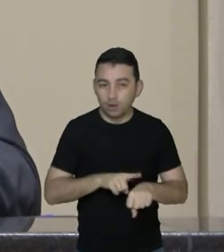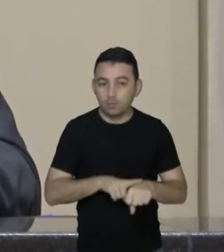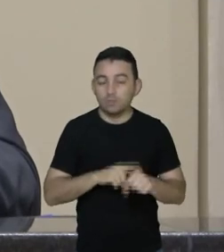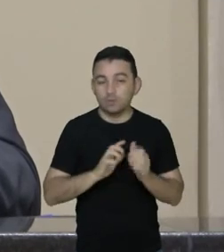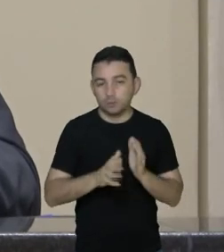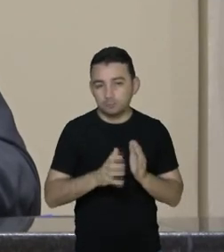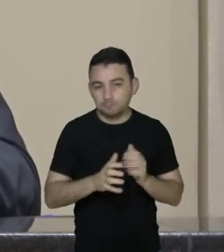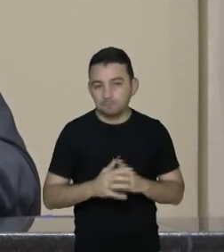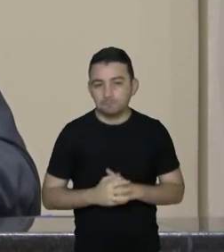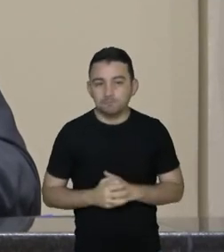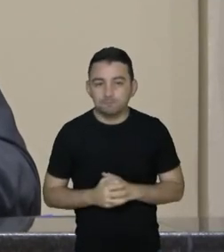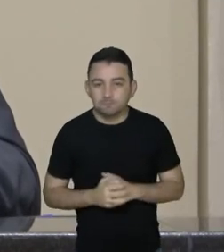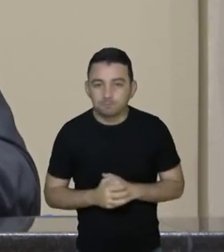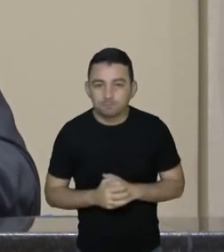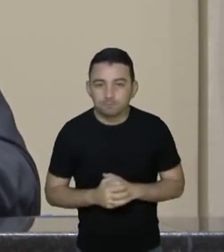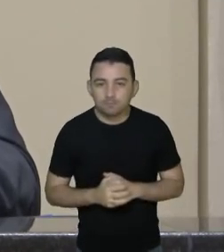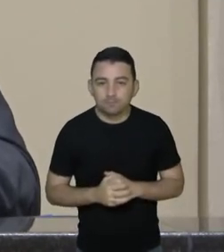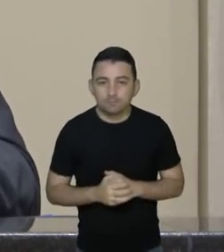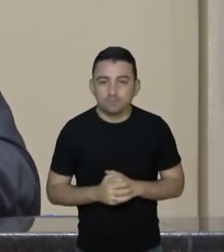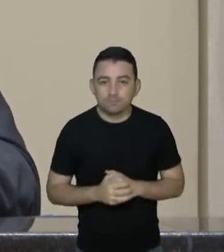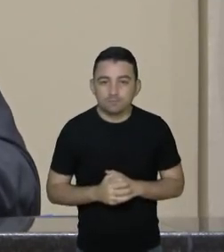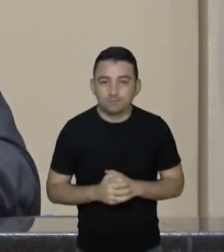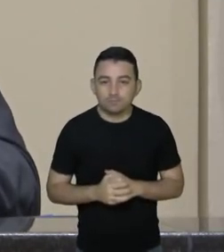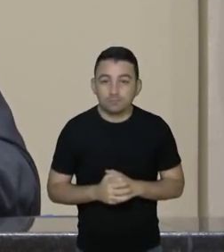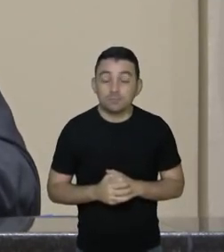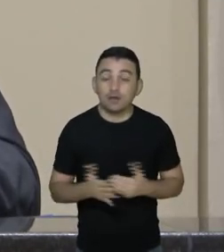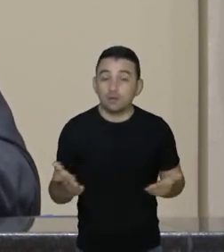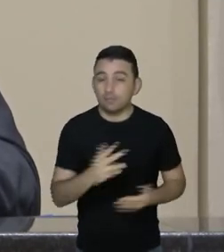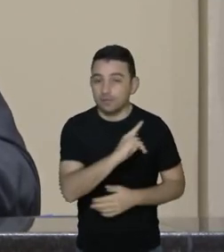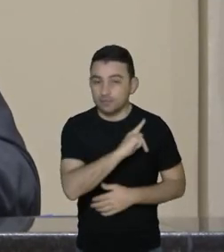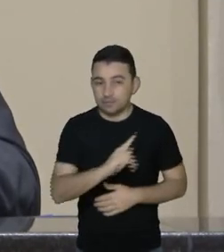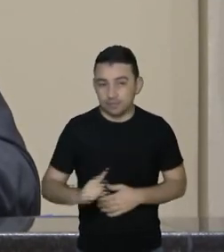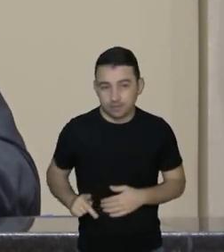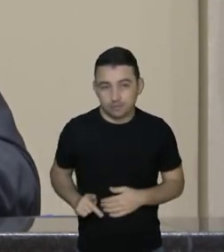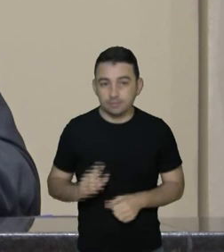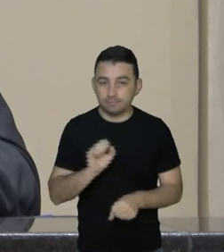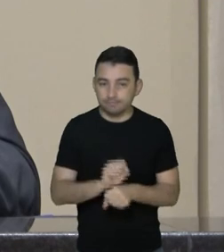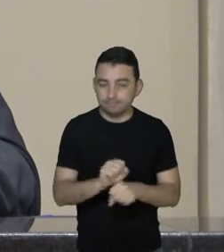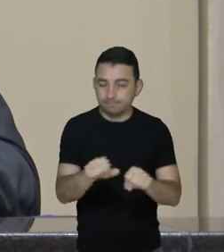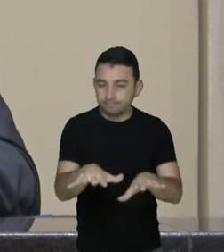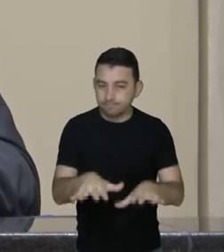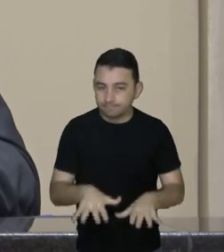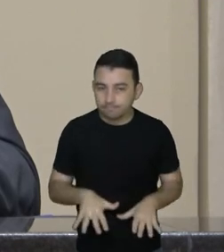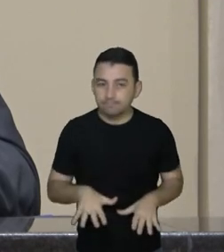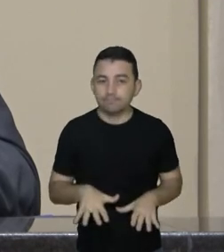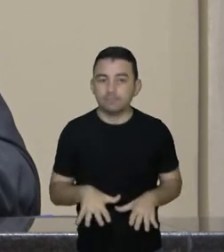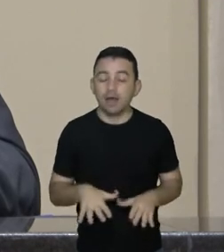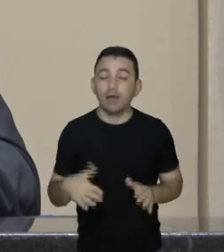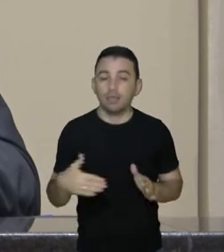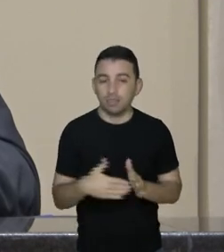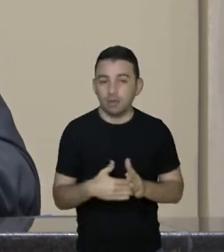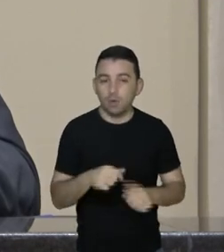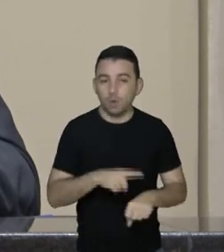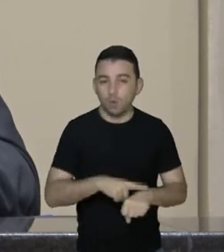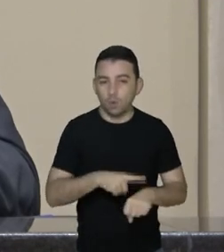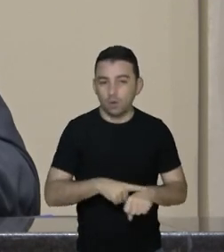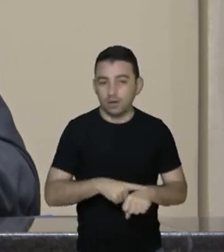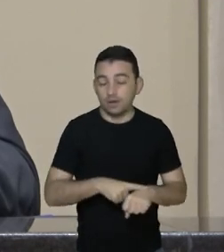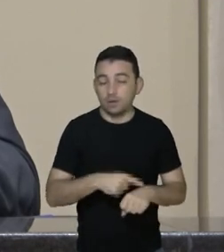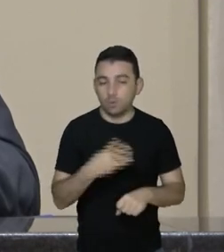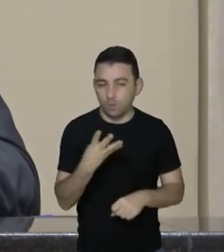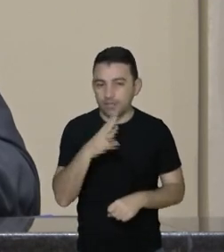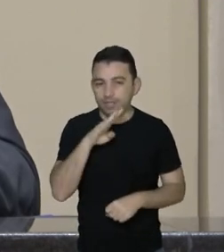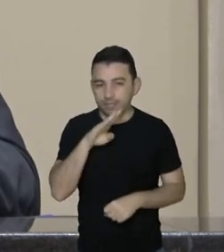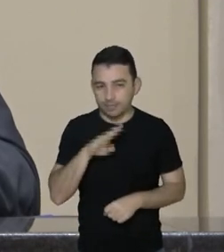partidos políticos. E esta presidência suspende a presente sessão até às 16